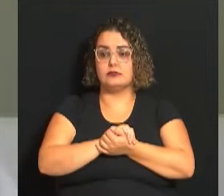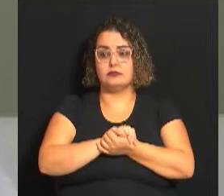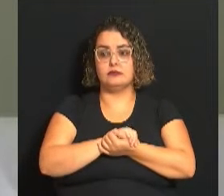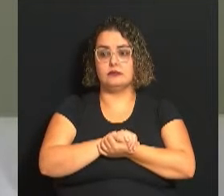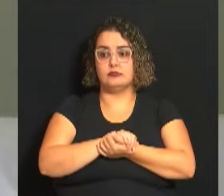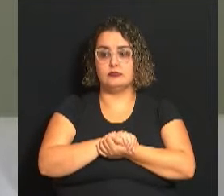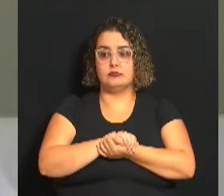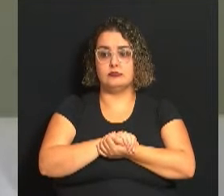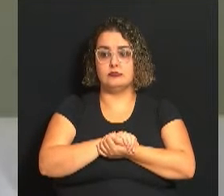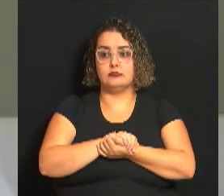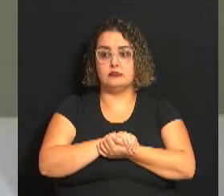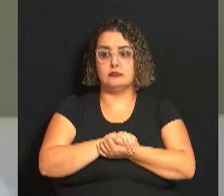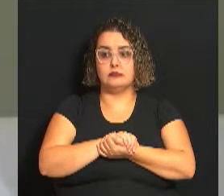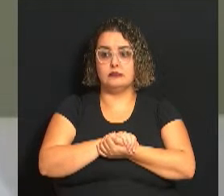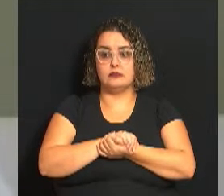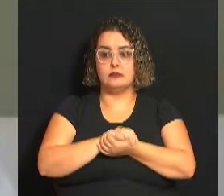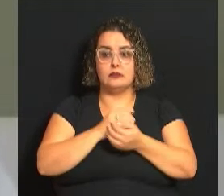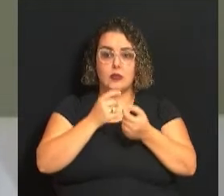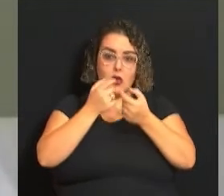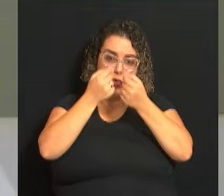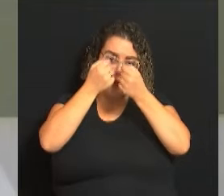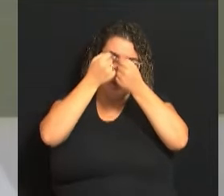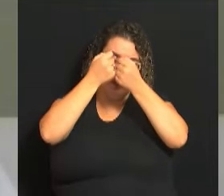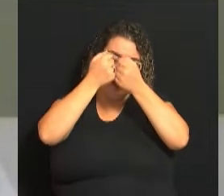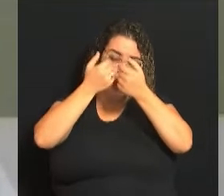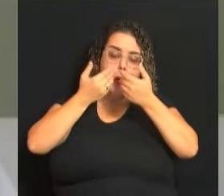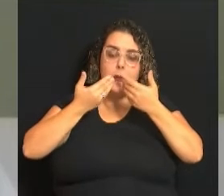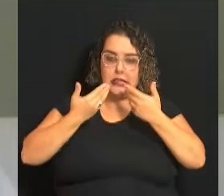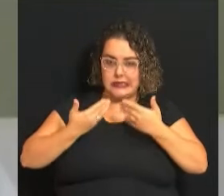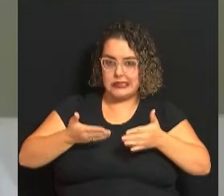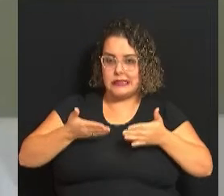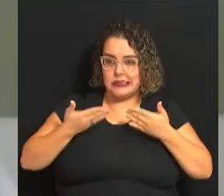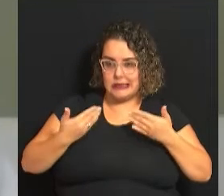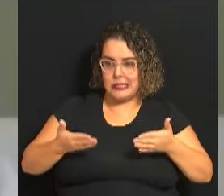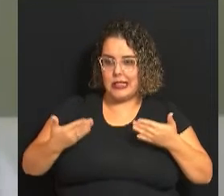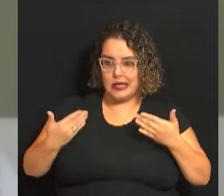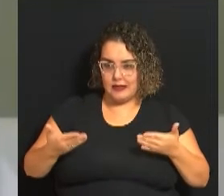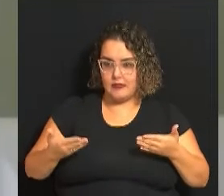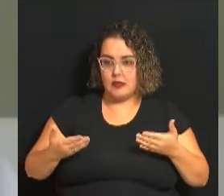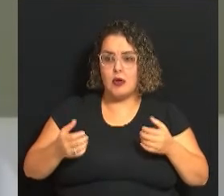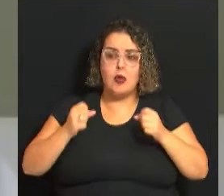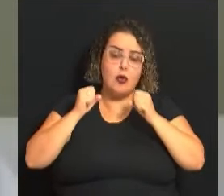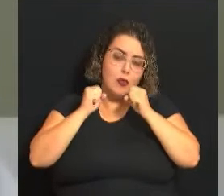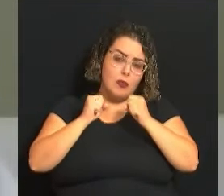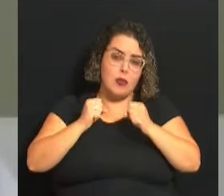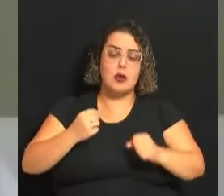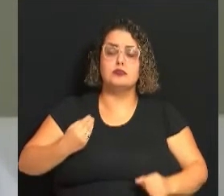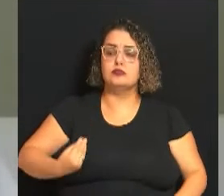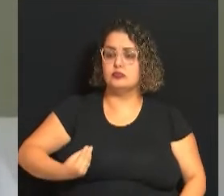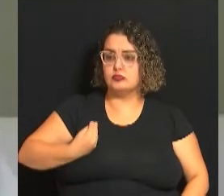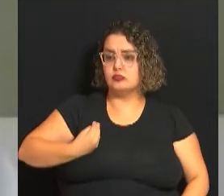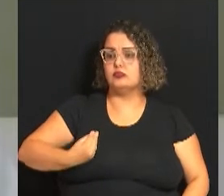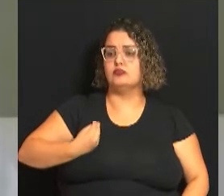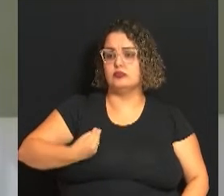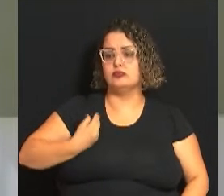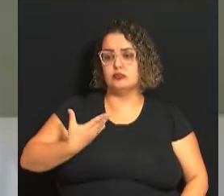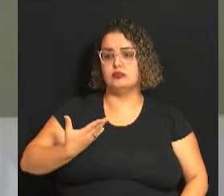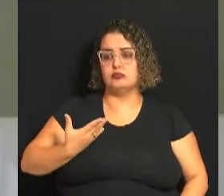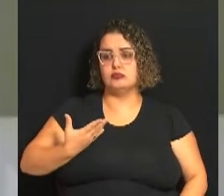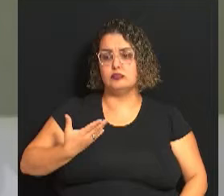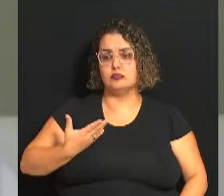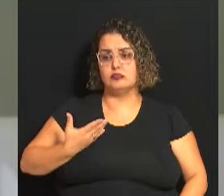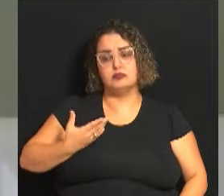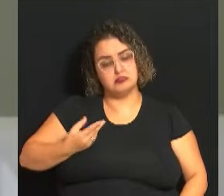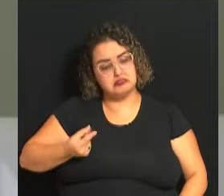um tumor mais lento, um tumor de pouca agressividade, eles podem ter uma sobrevida razoavelmente